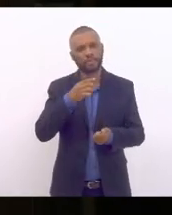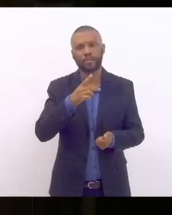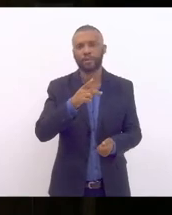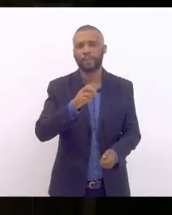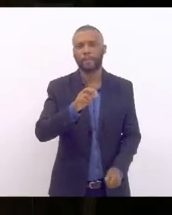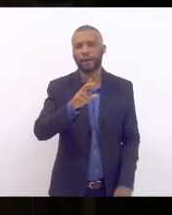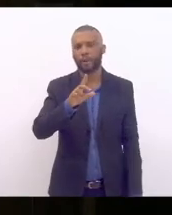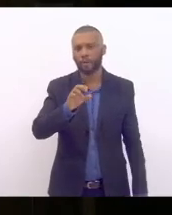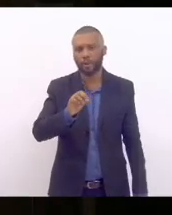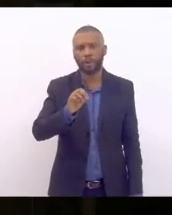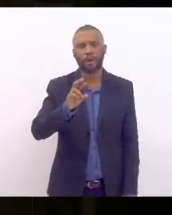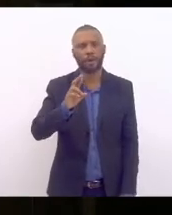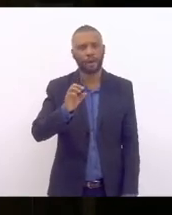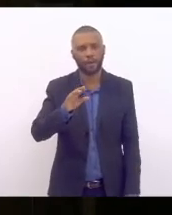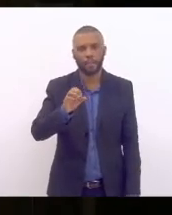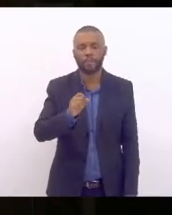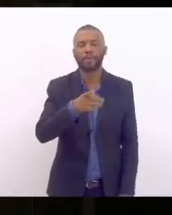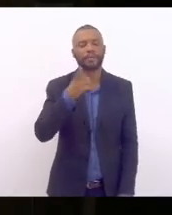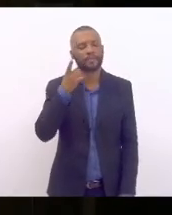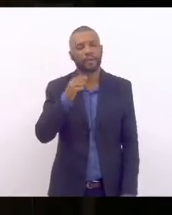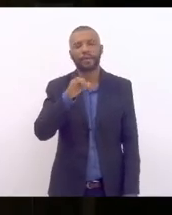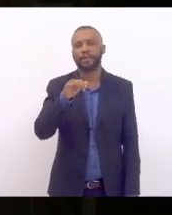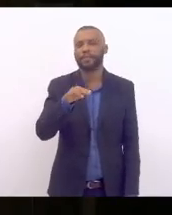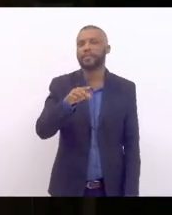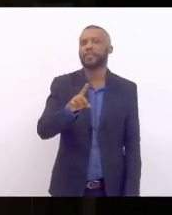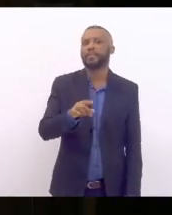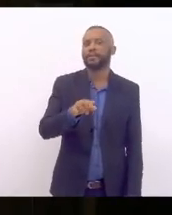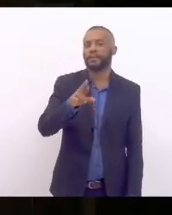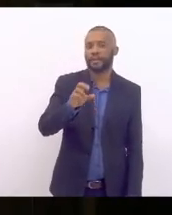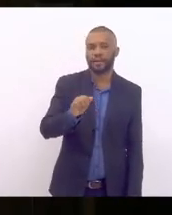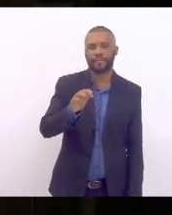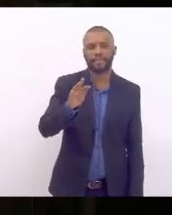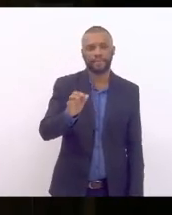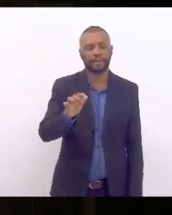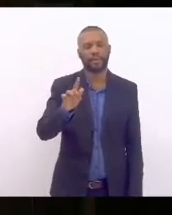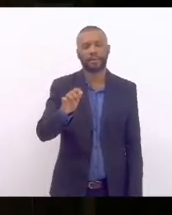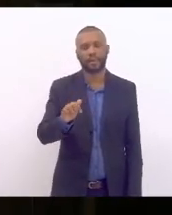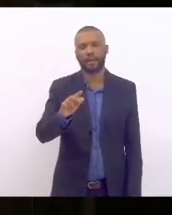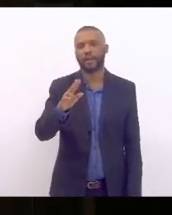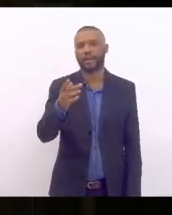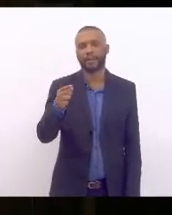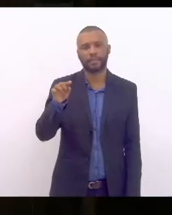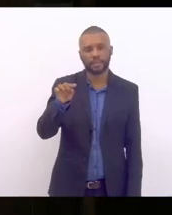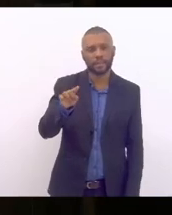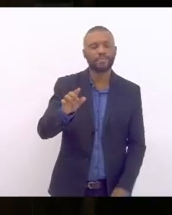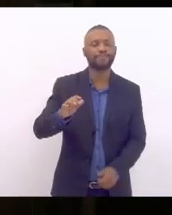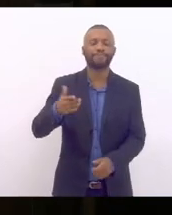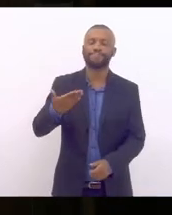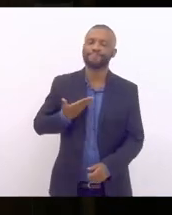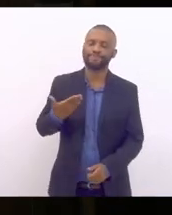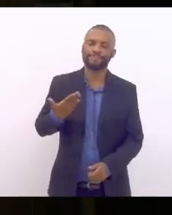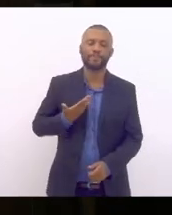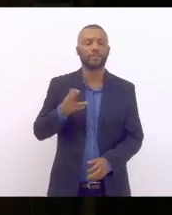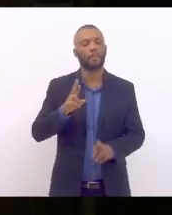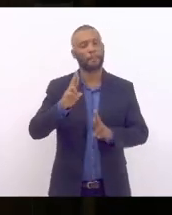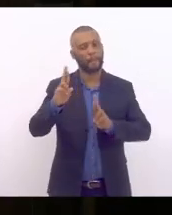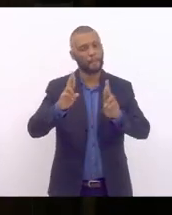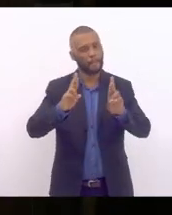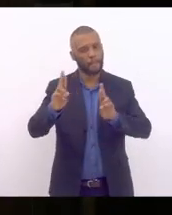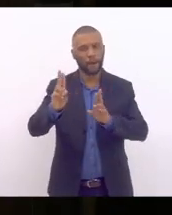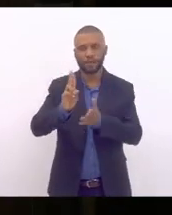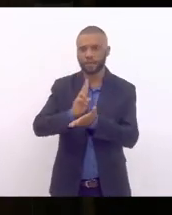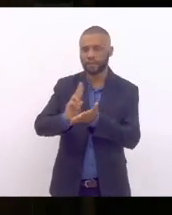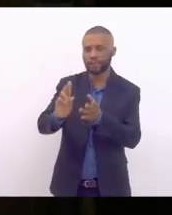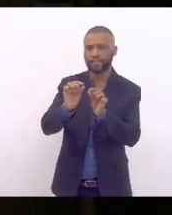Ramos a deputada Jandira feghali comprimento do meus queridos amigos e leitores das Universidades